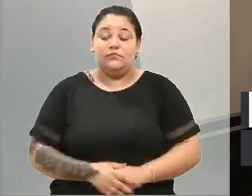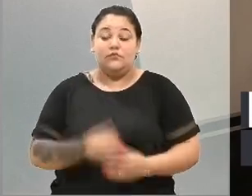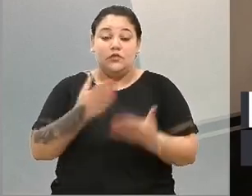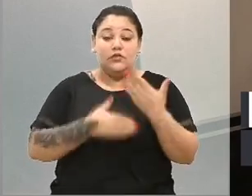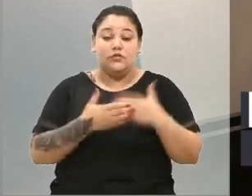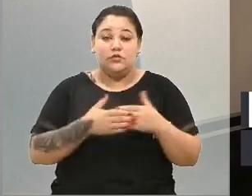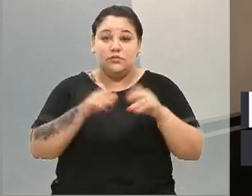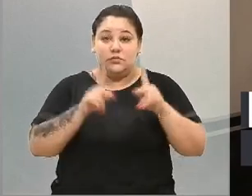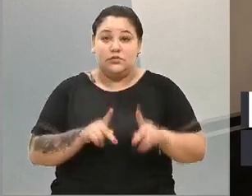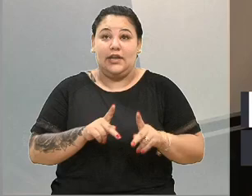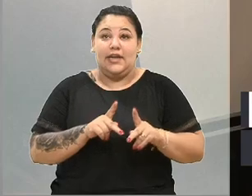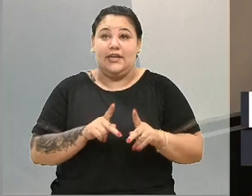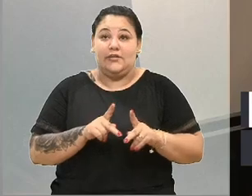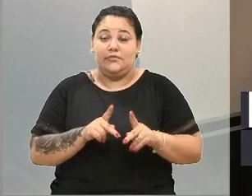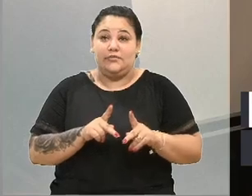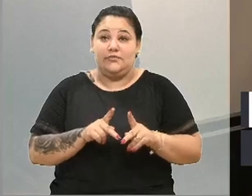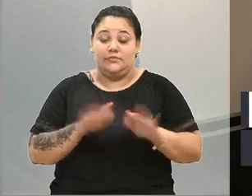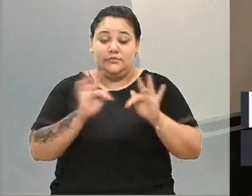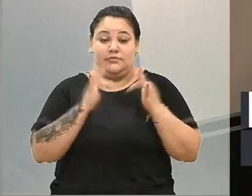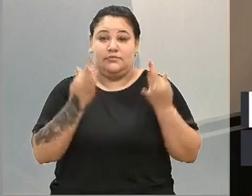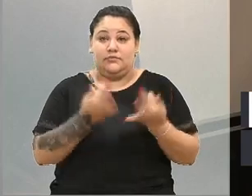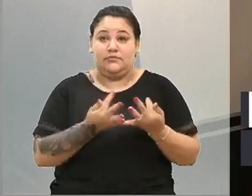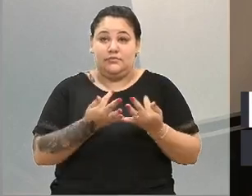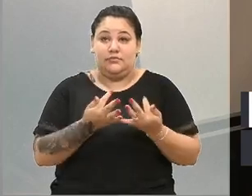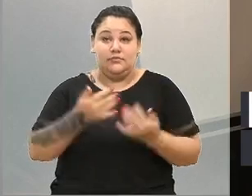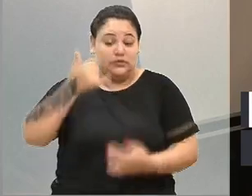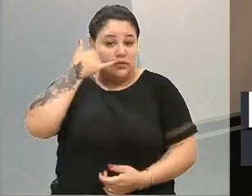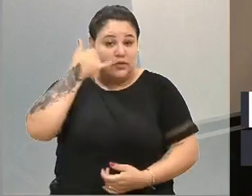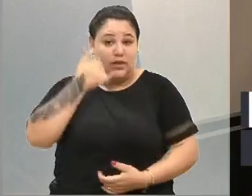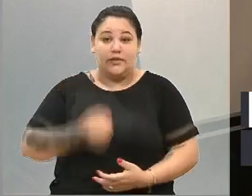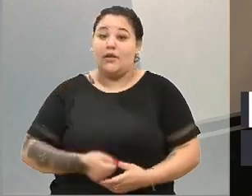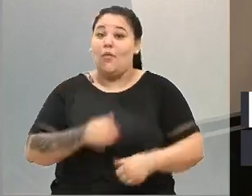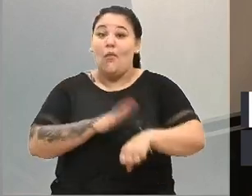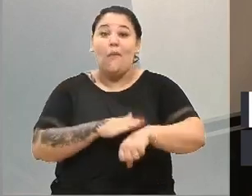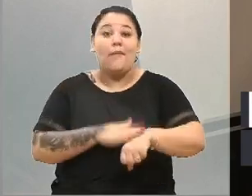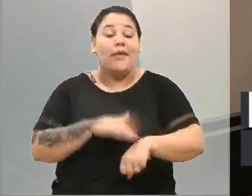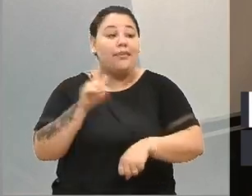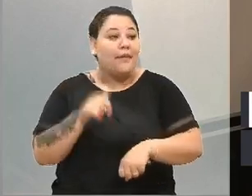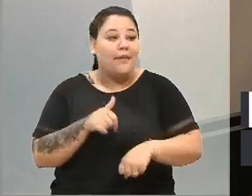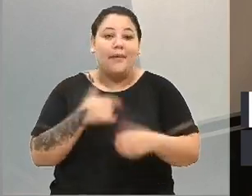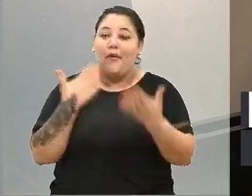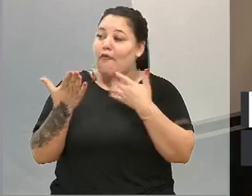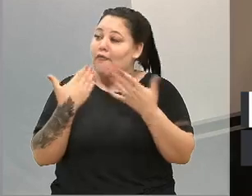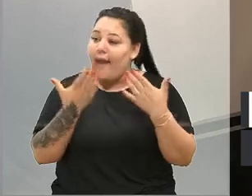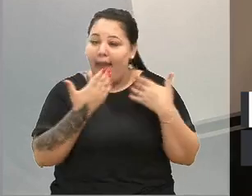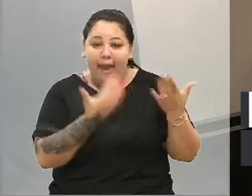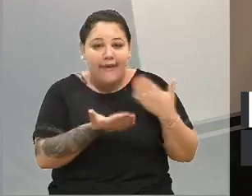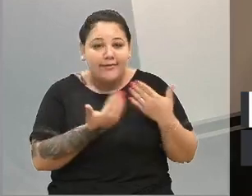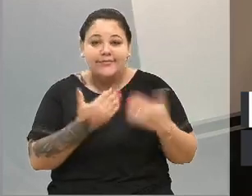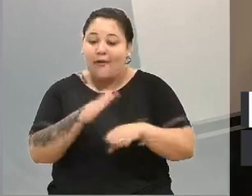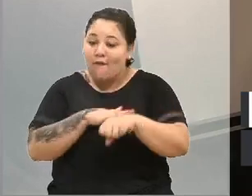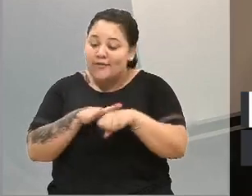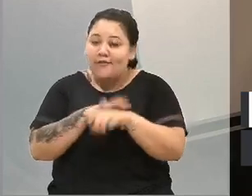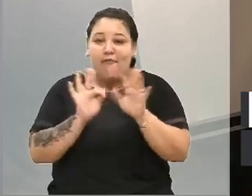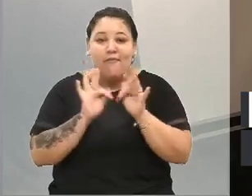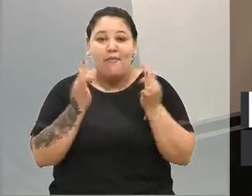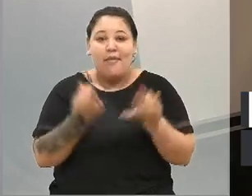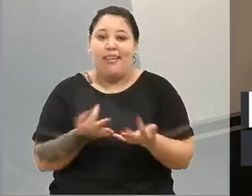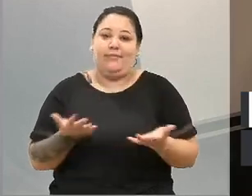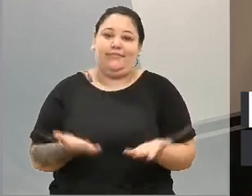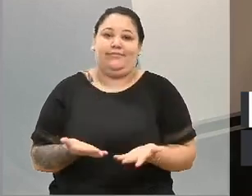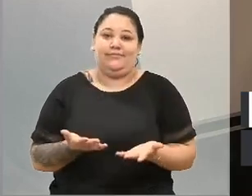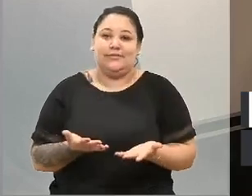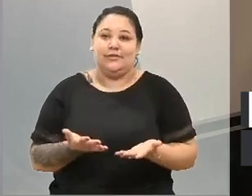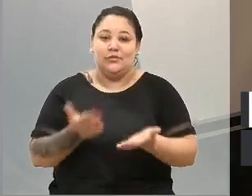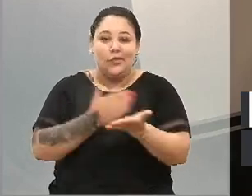família estão ali no celular. Que seria o momento de uma conversa, talvez familiar, um momento junto. Então, tudo